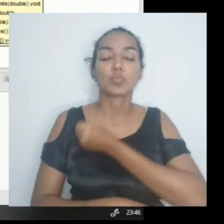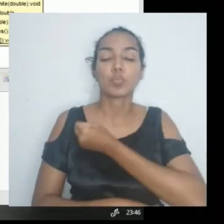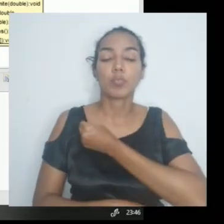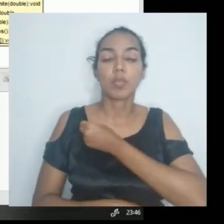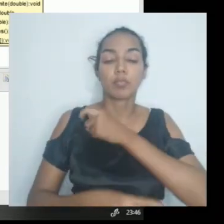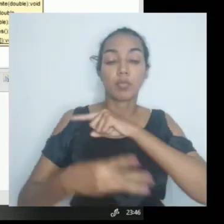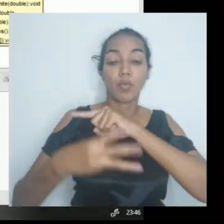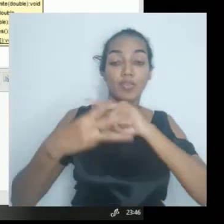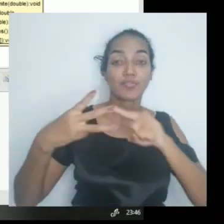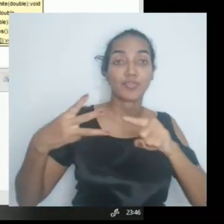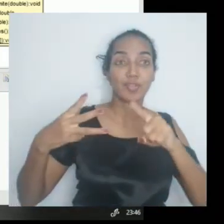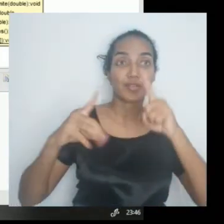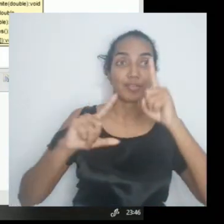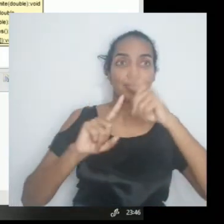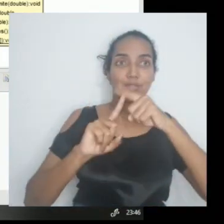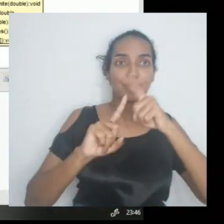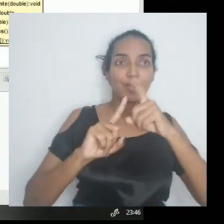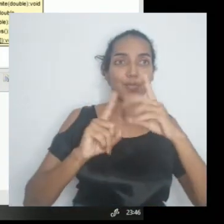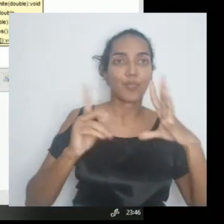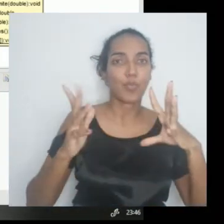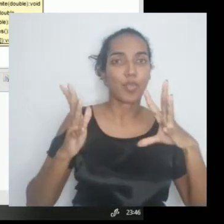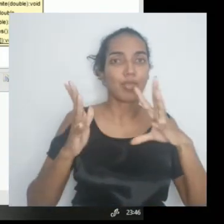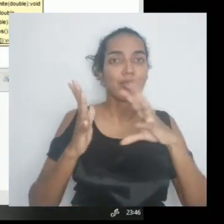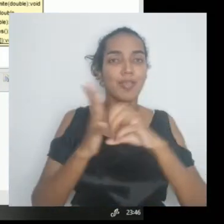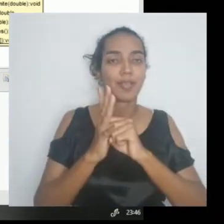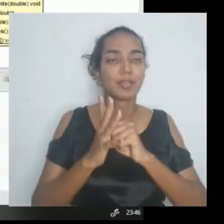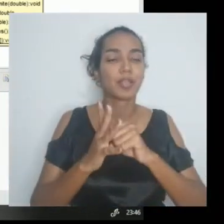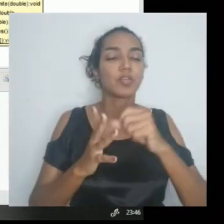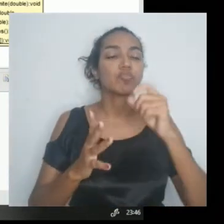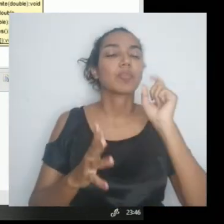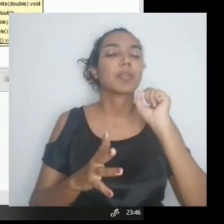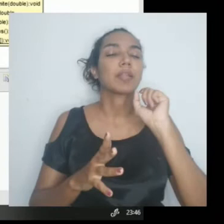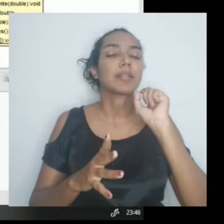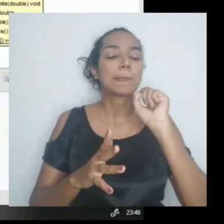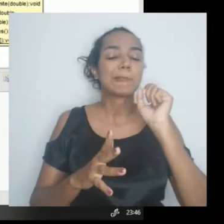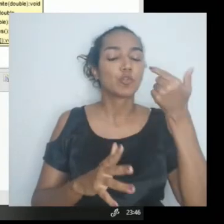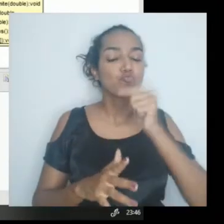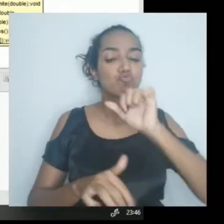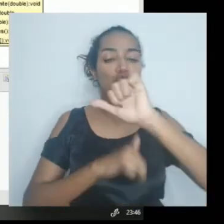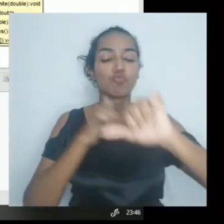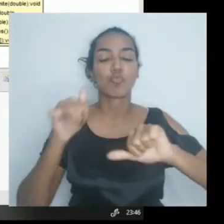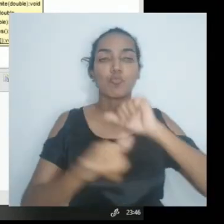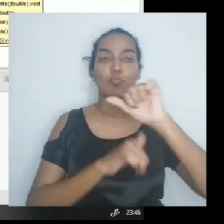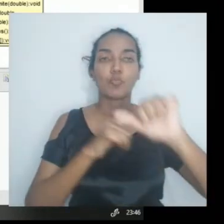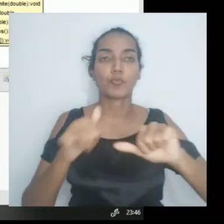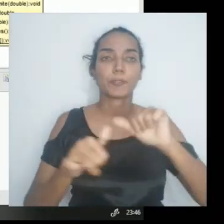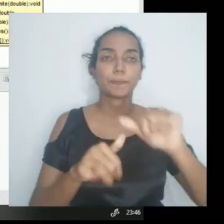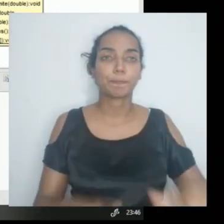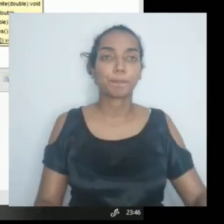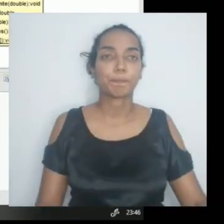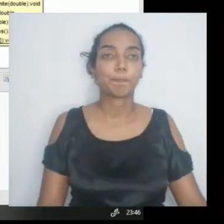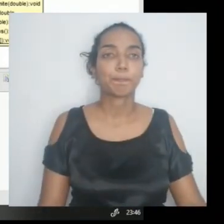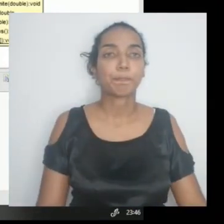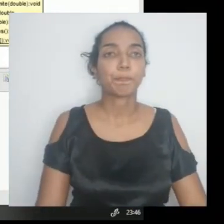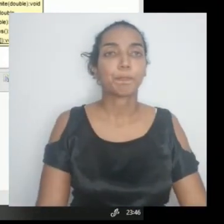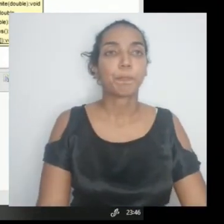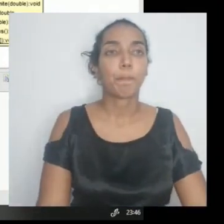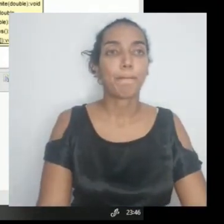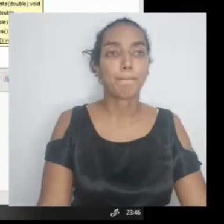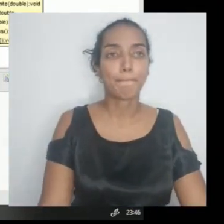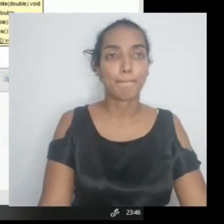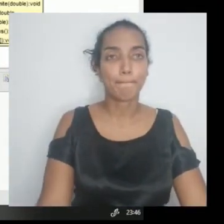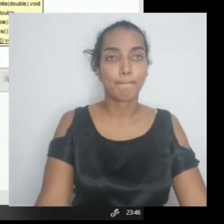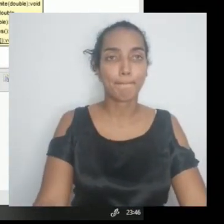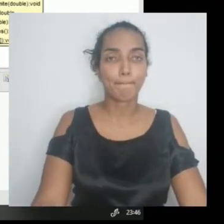eu vou remover esse carinha daqui do meu repositório. Beleza? Aqui